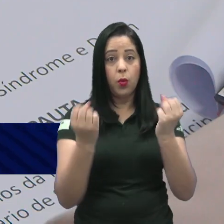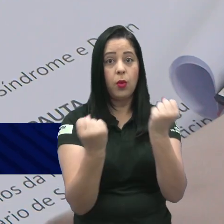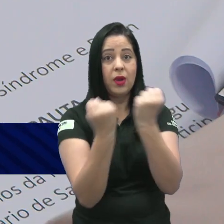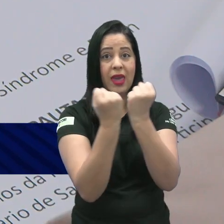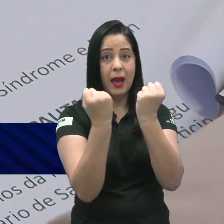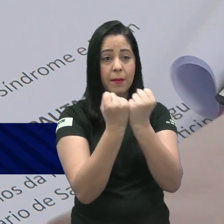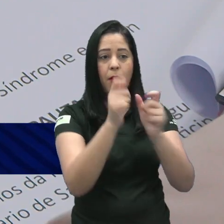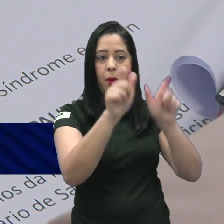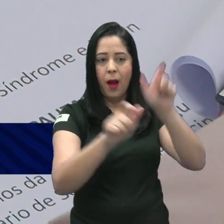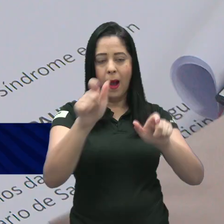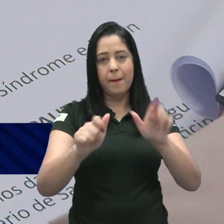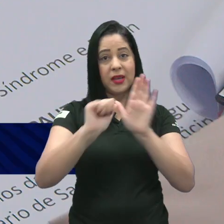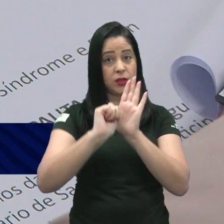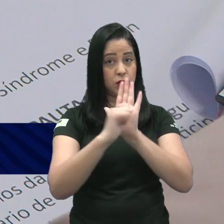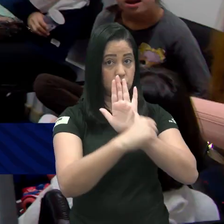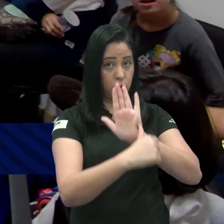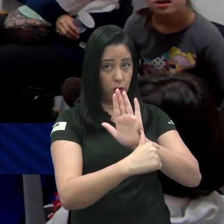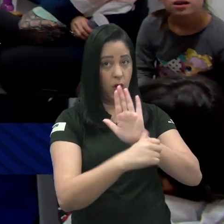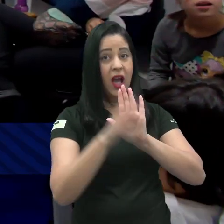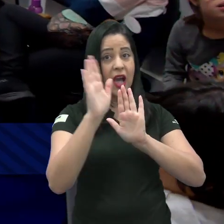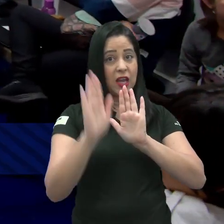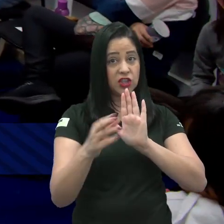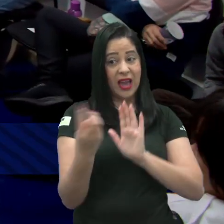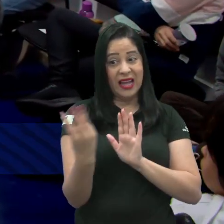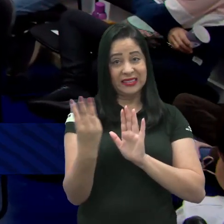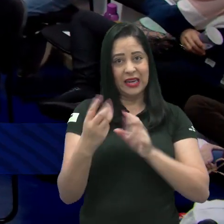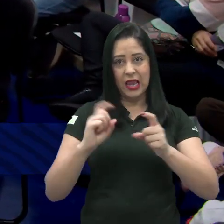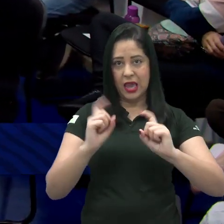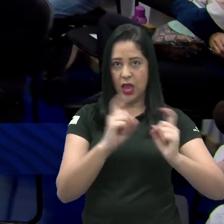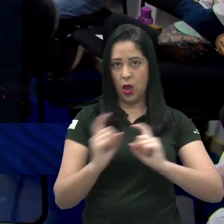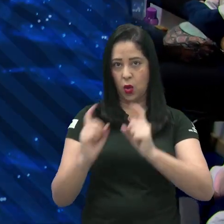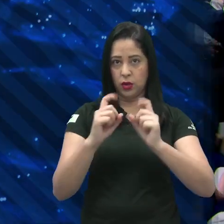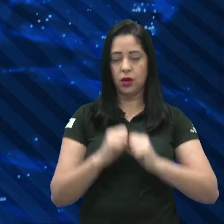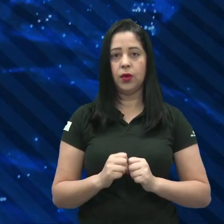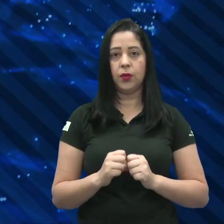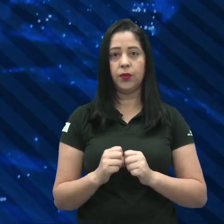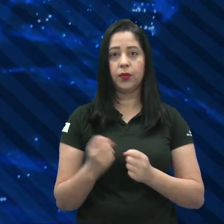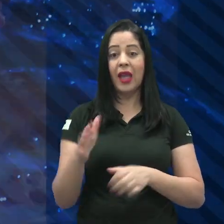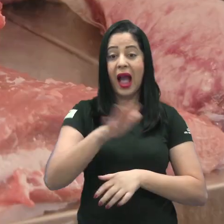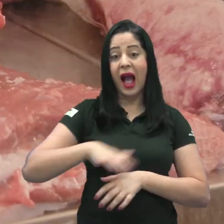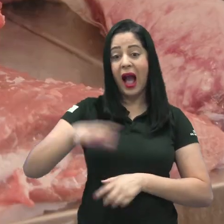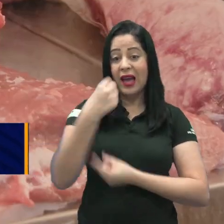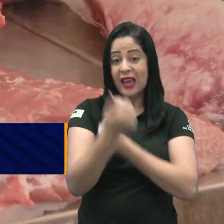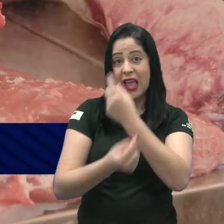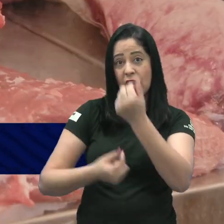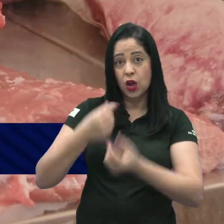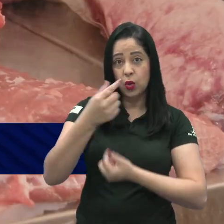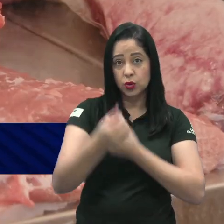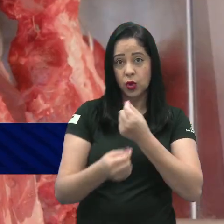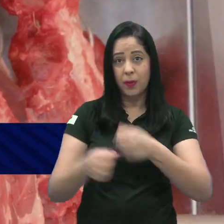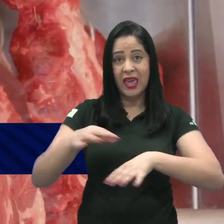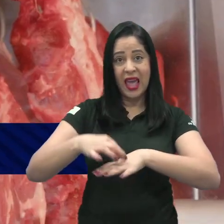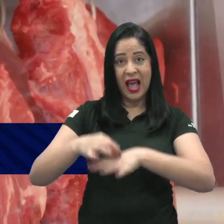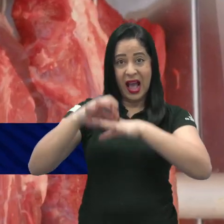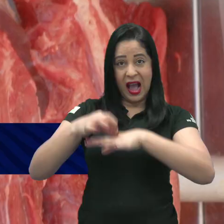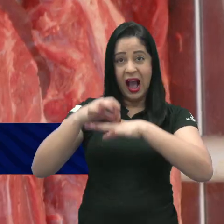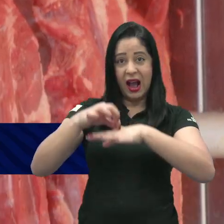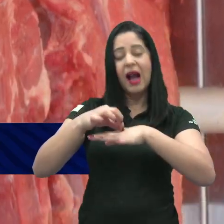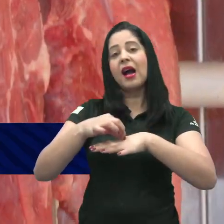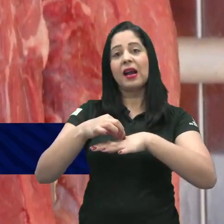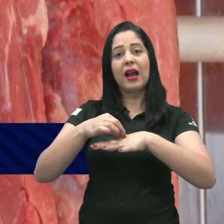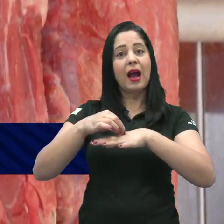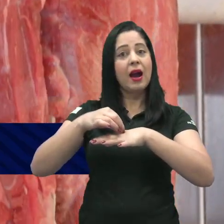Parlamentar em apoio à pessoa com síndrome de Down realiza a terceira reunião do ano. Economia. Exportação da carne